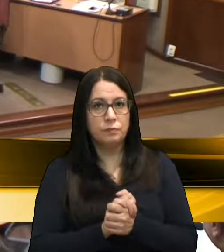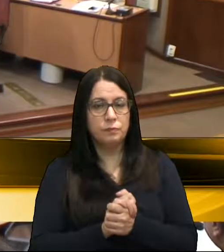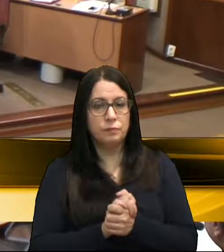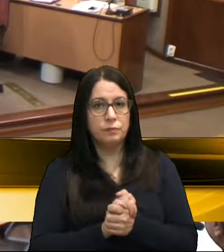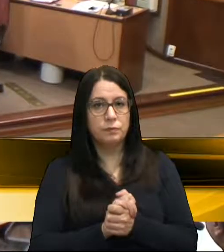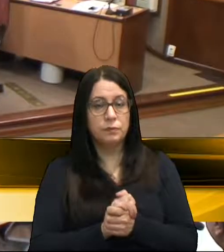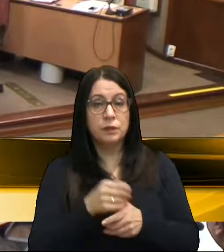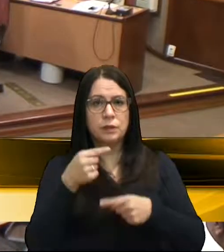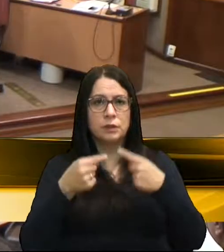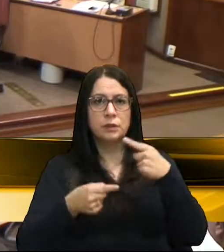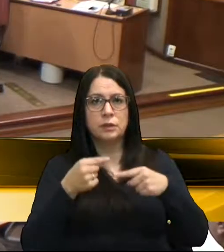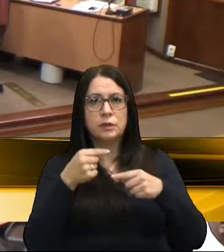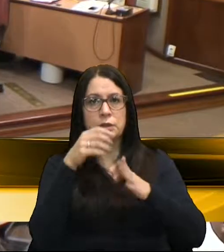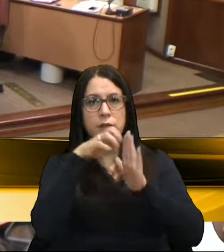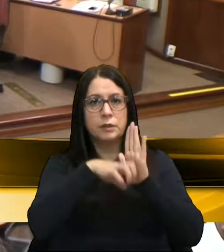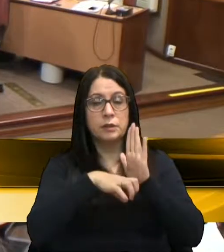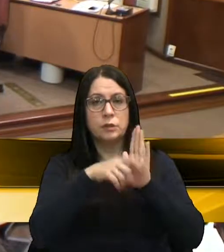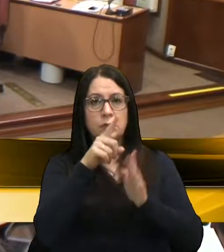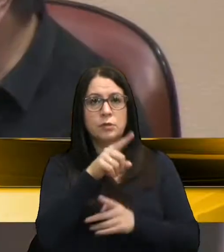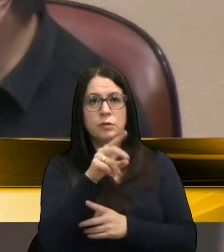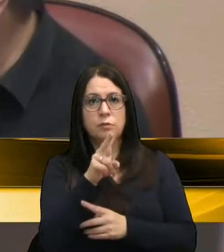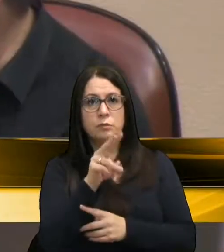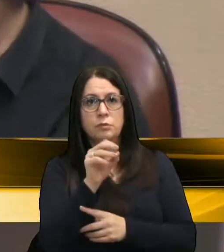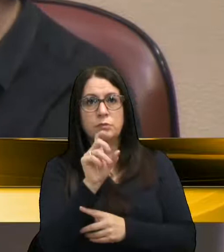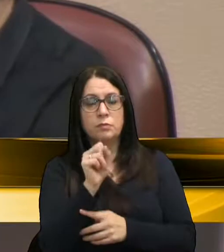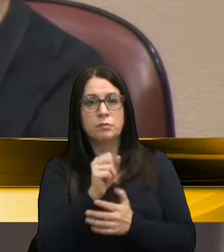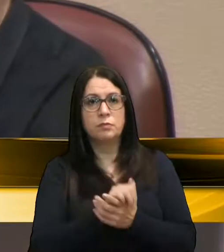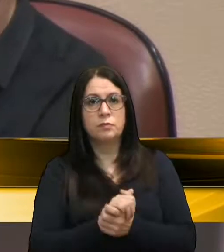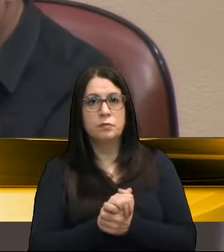Está em discussão a emenda 1/2018.